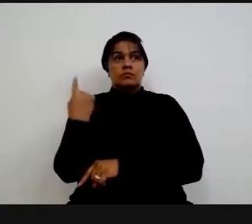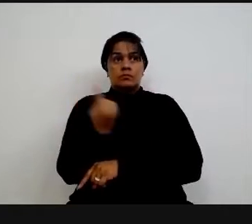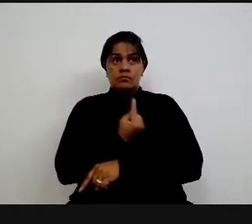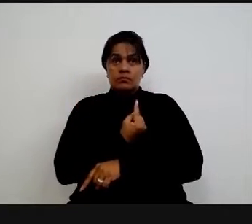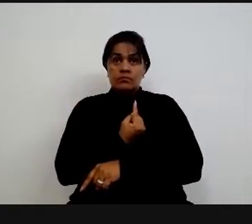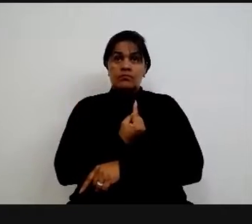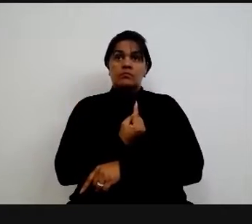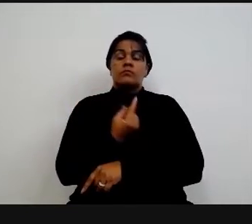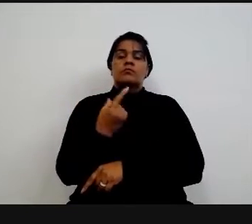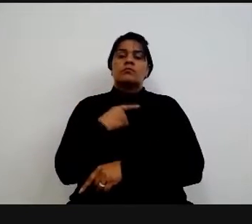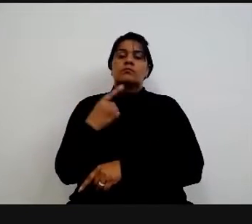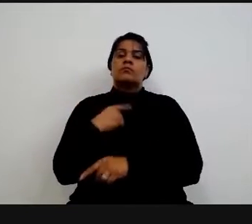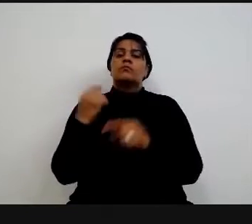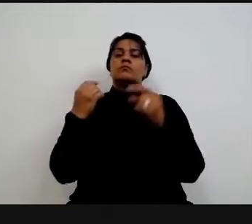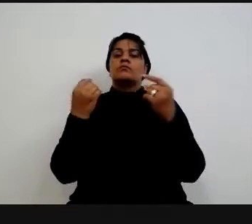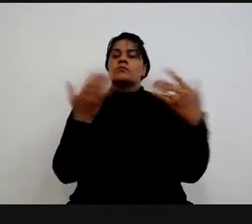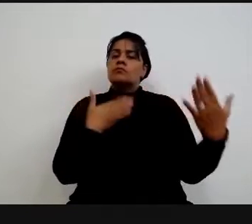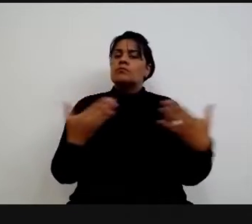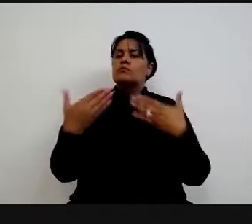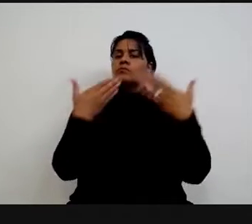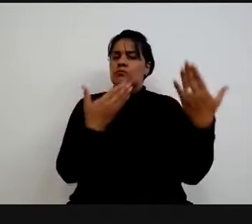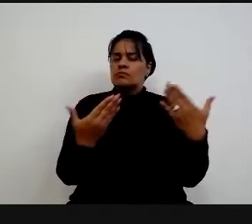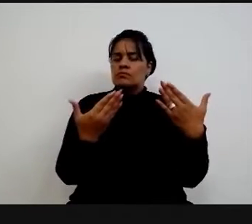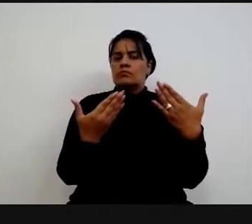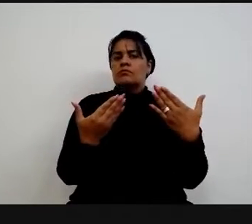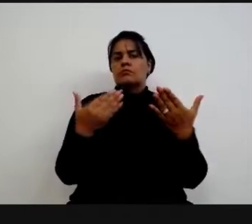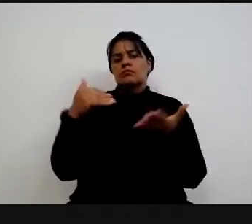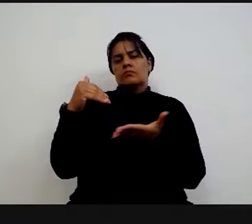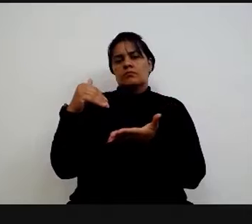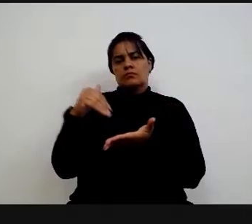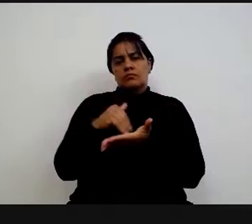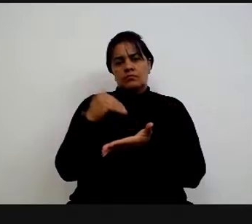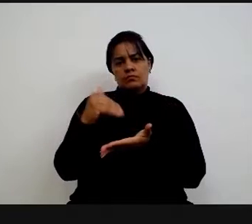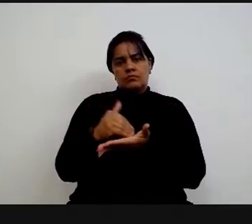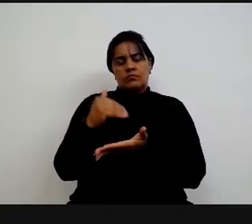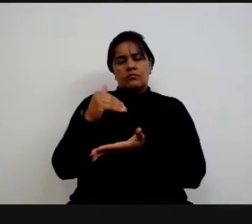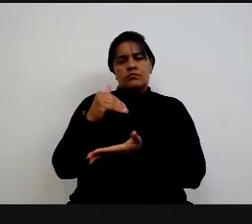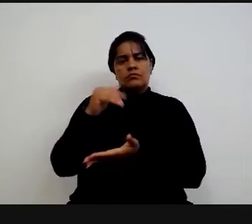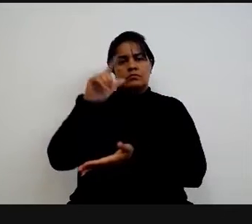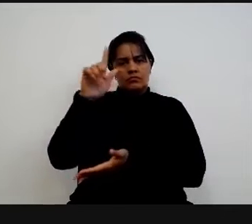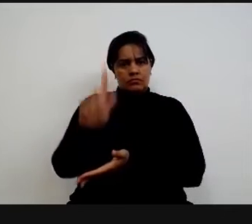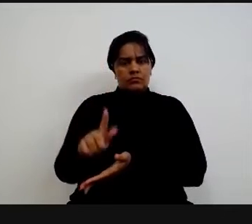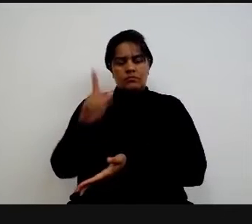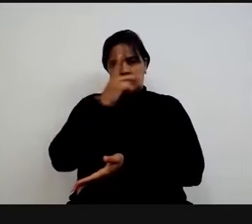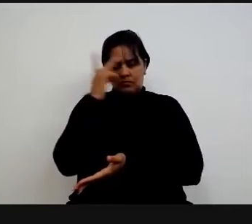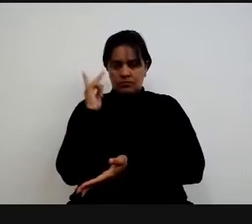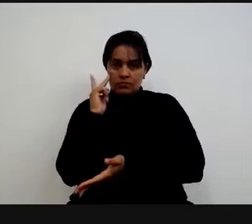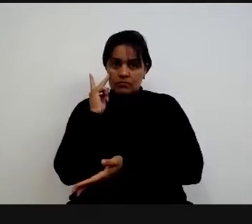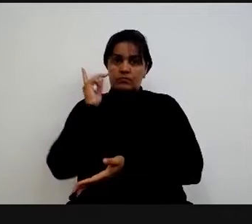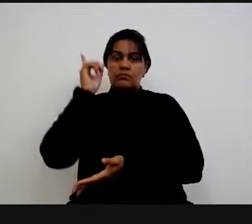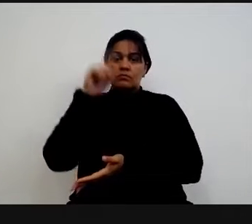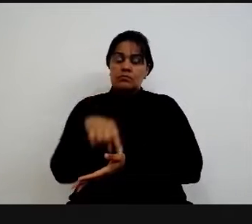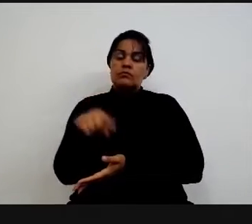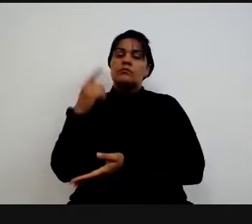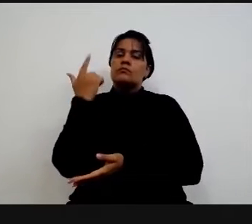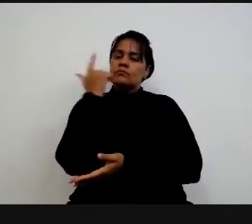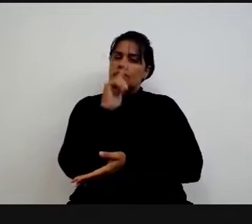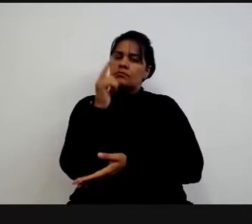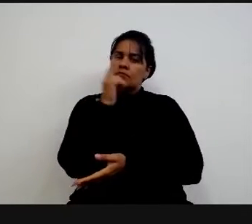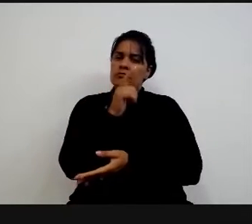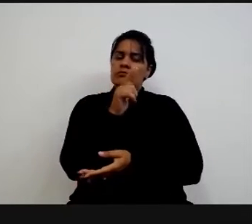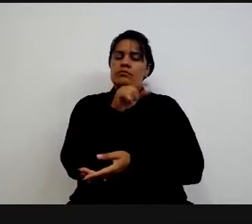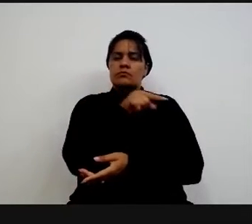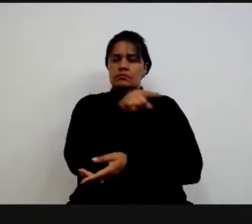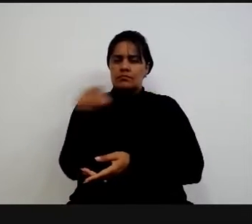sempre em conversa com a Secretaria de Gestão de Pessoas para prepararmos os nossos servidores